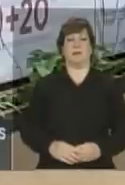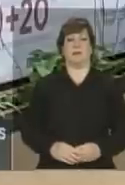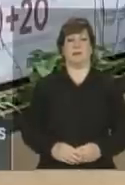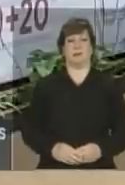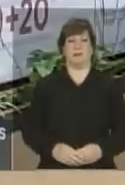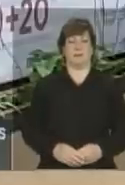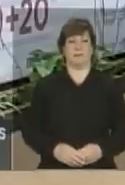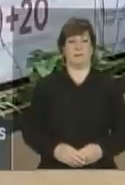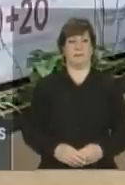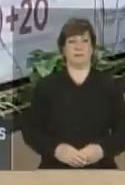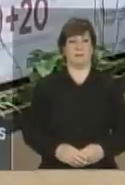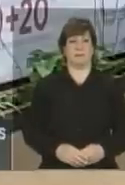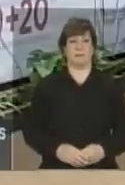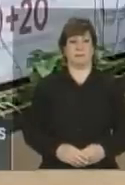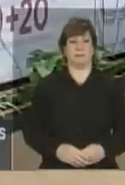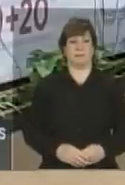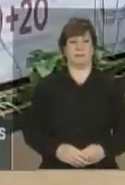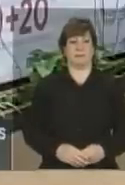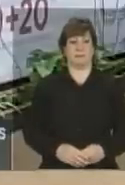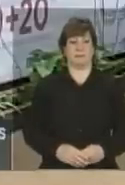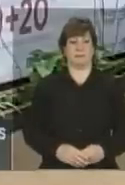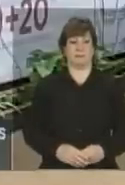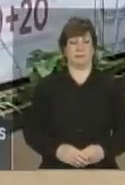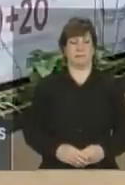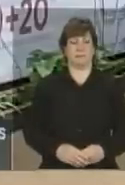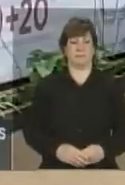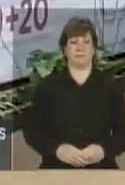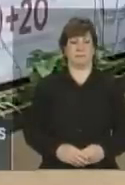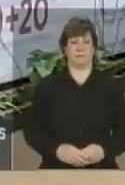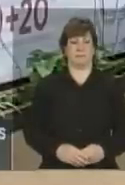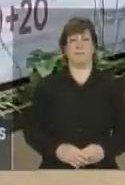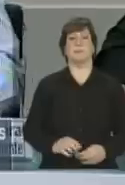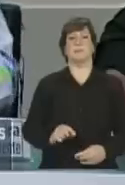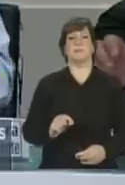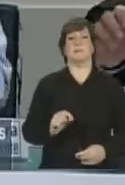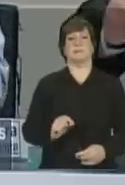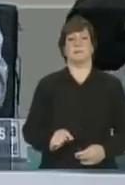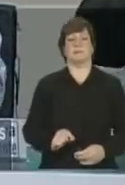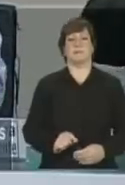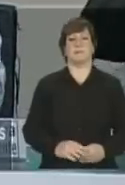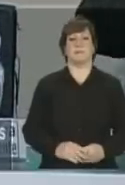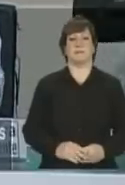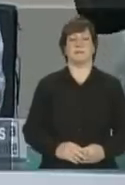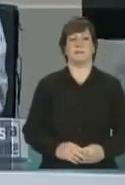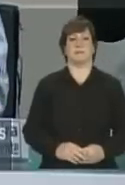que ele está fazendo essa referência. Mas, enfim.